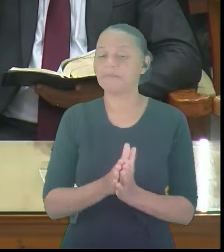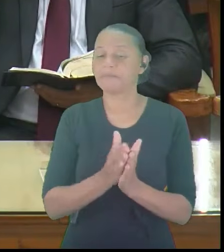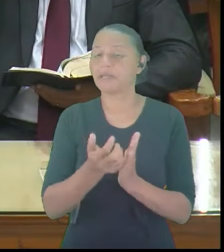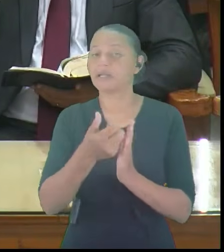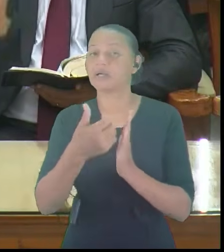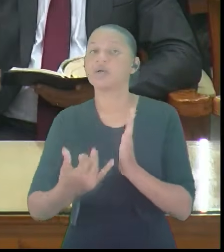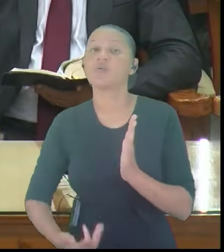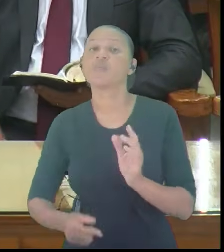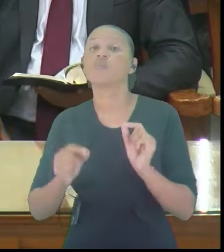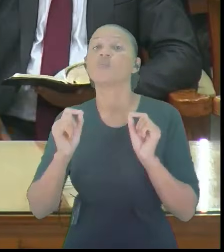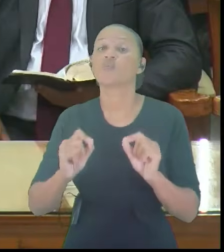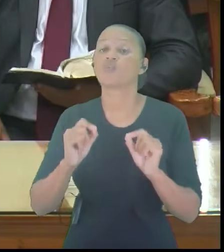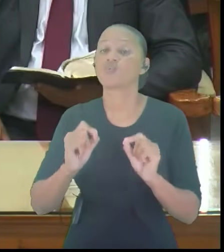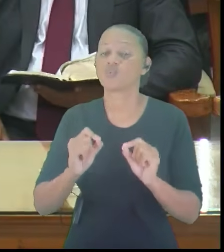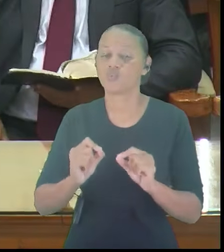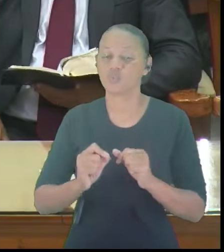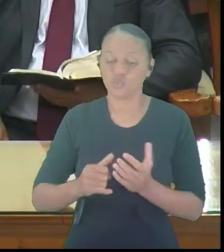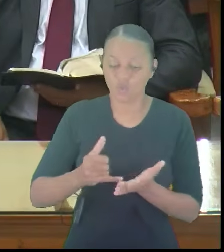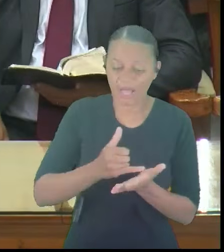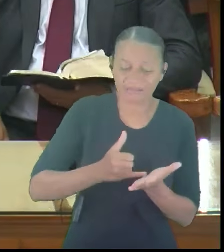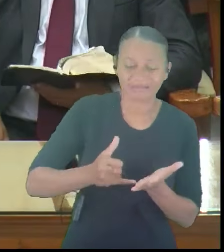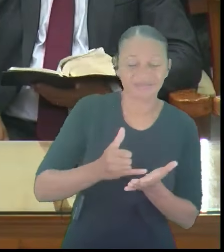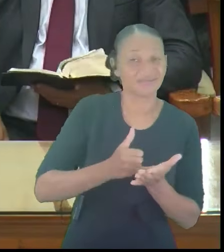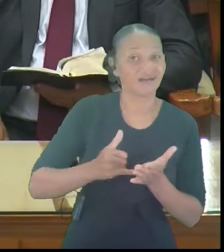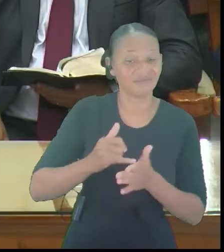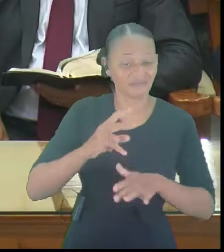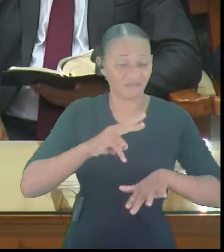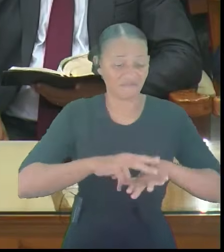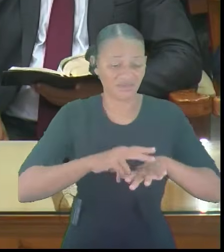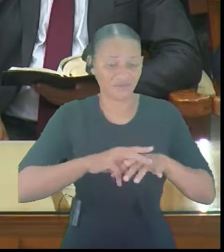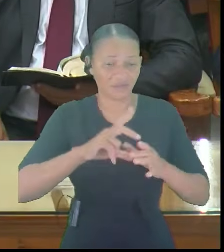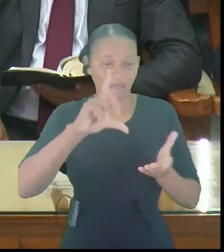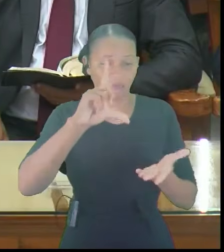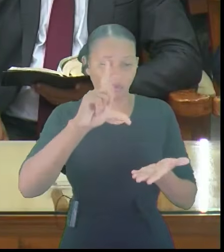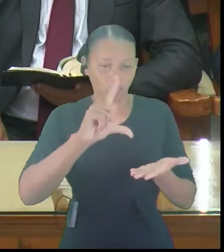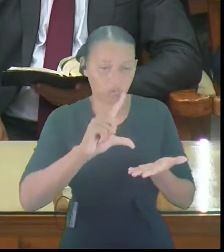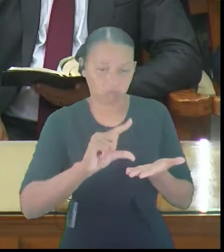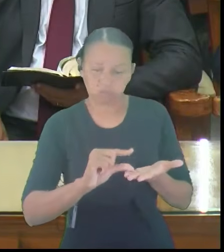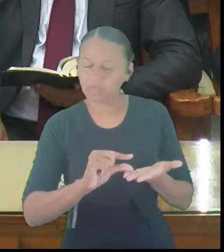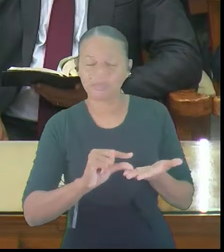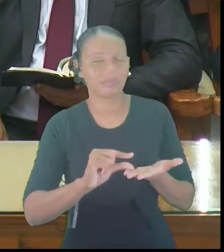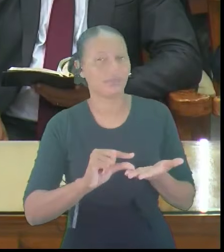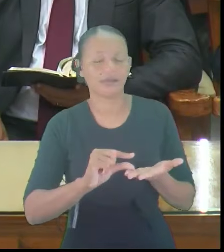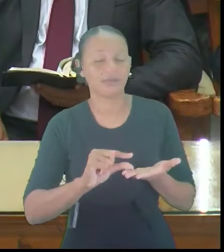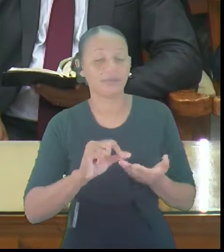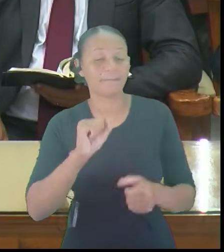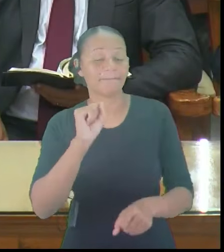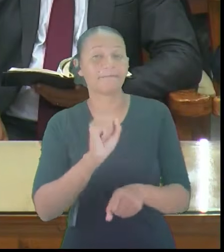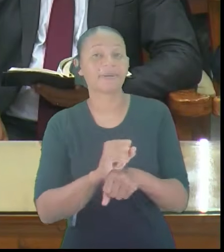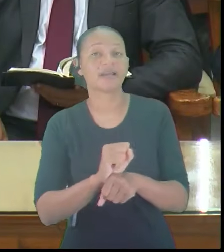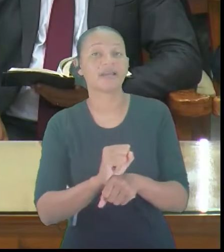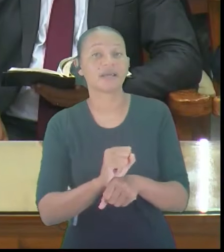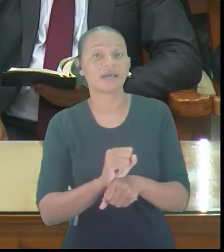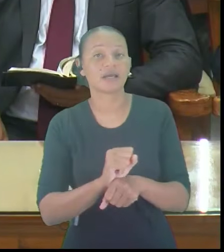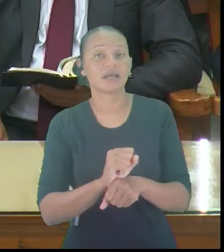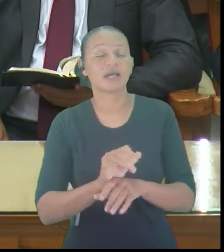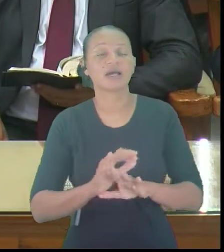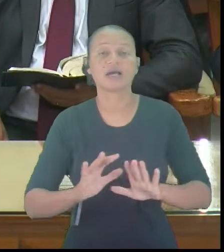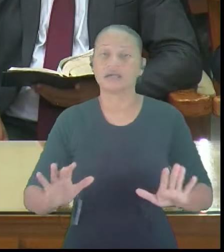azeite da viúva não cessou. O azeite da viúva parou. Cessar é uma